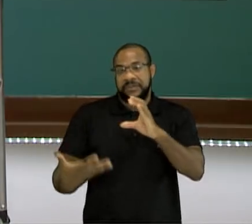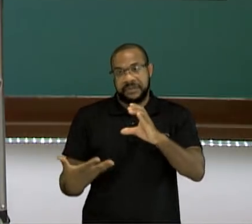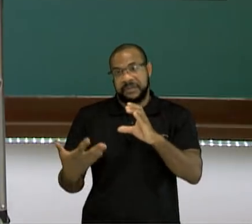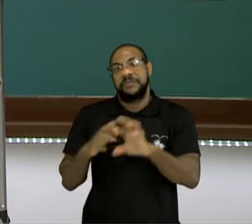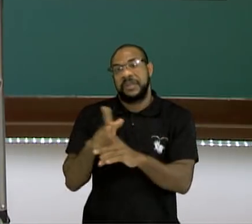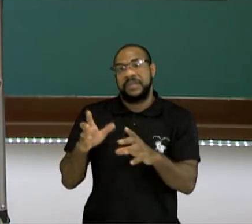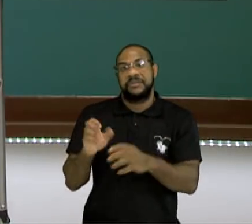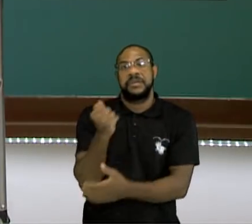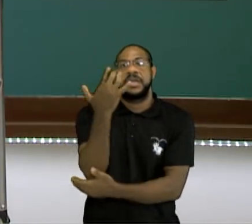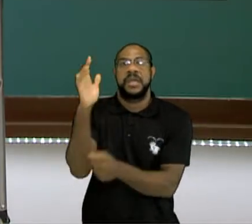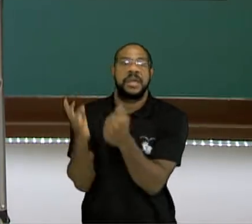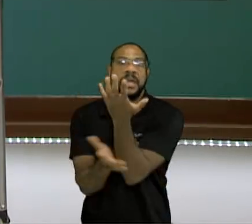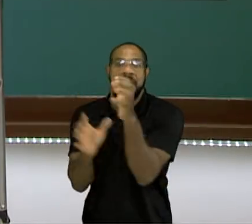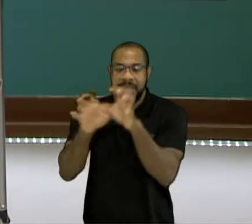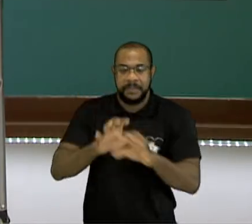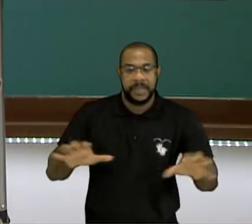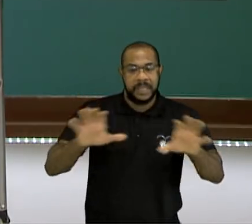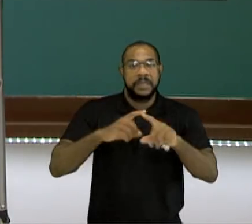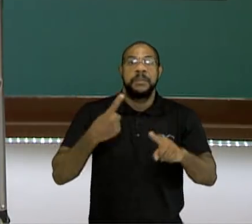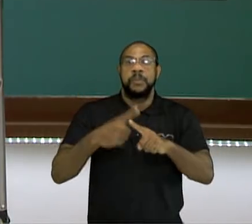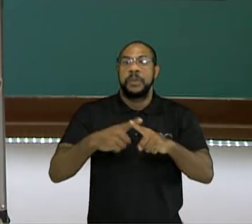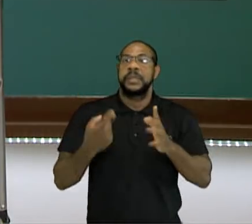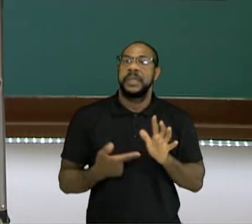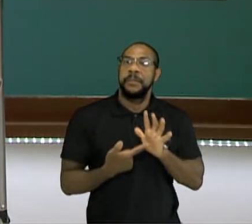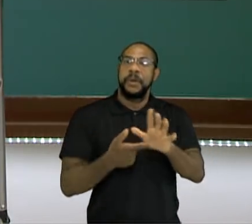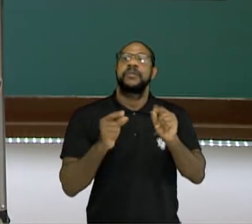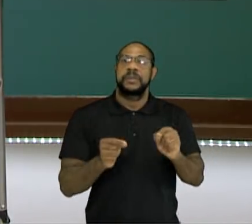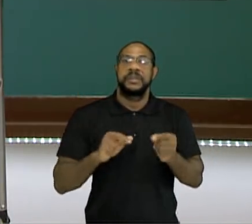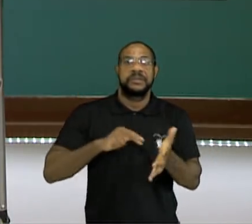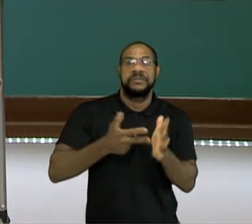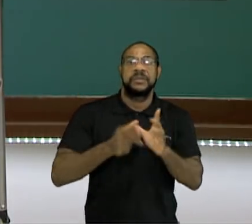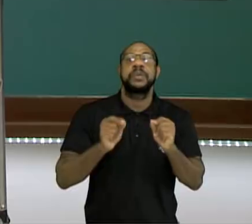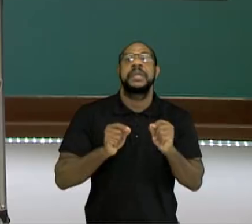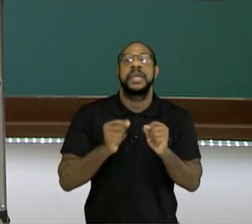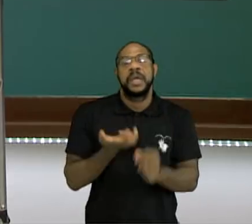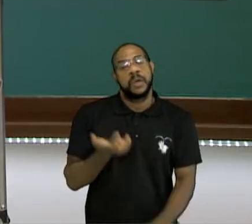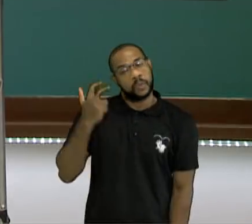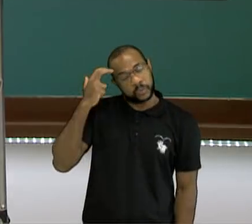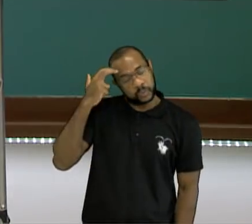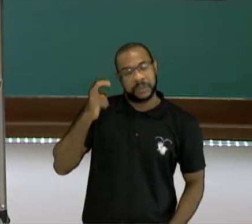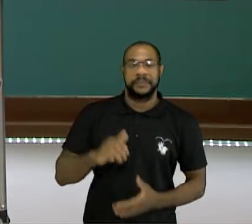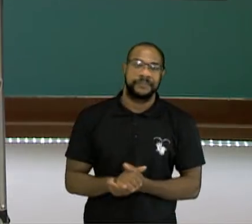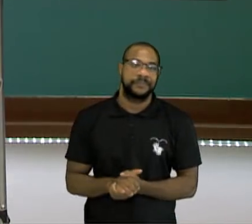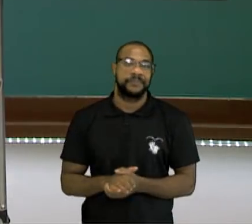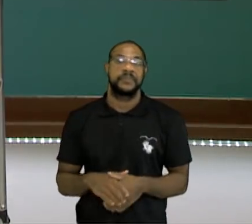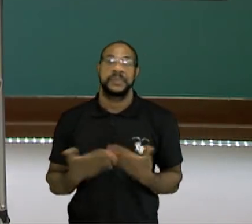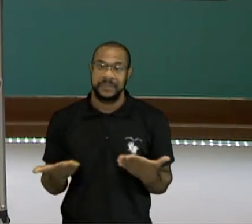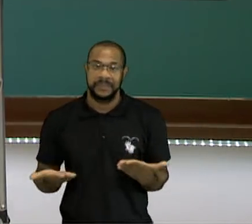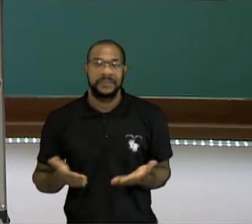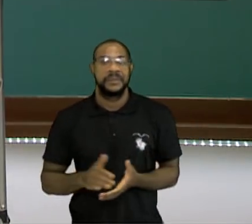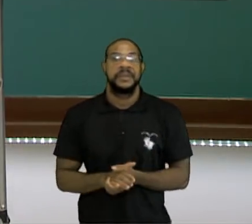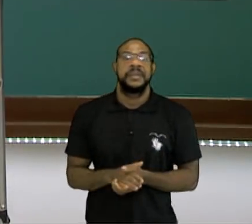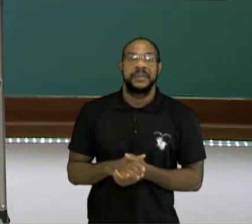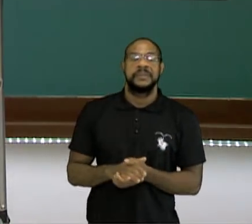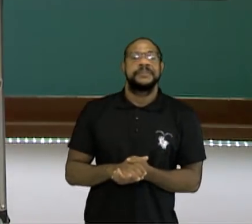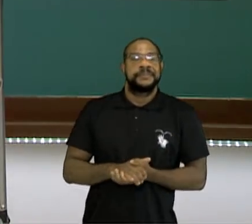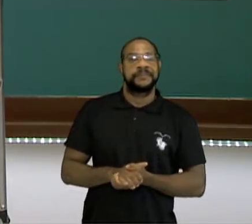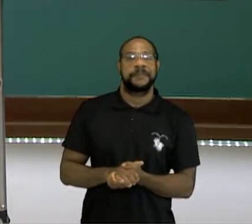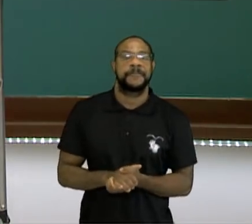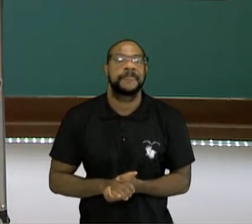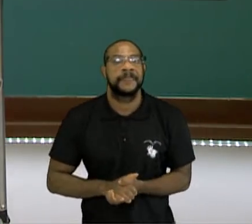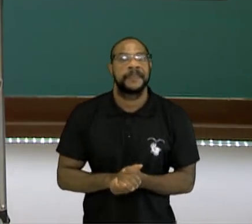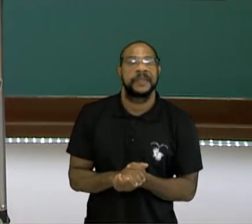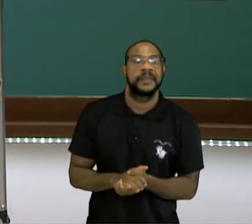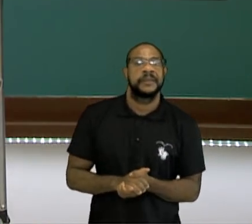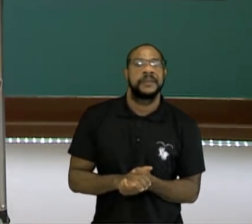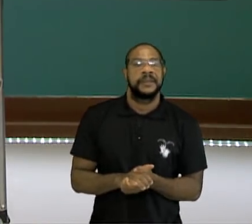porque expressam a cultura. E a gente sabe que existe essa diversidade cultural no Brasil. Então, isso se reflete na paisagem, justificando